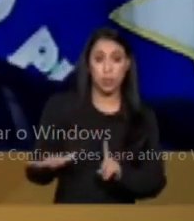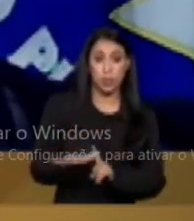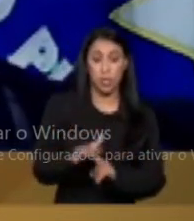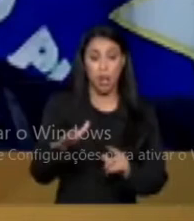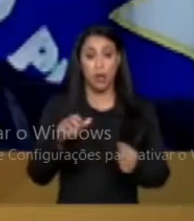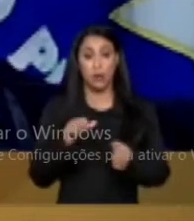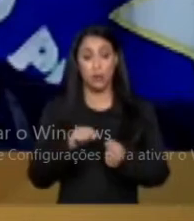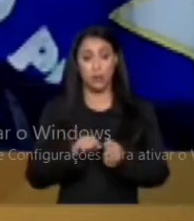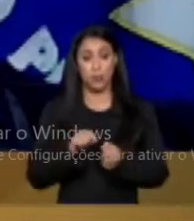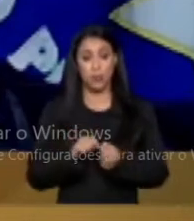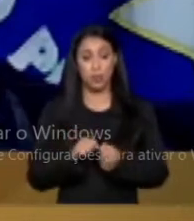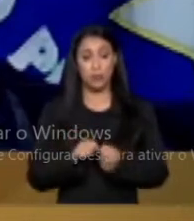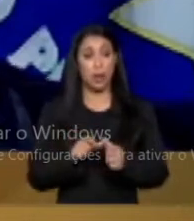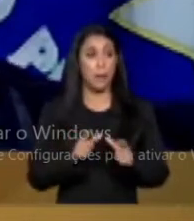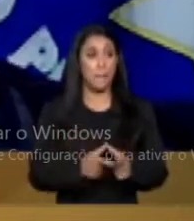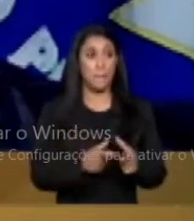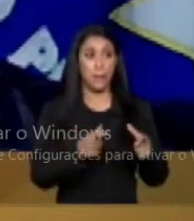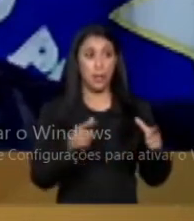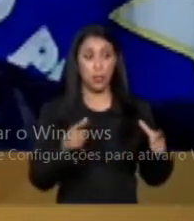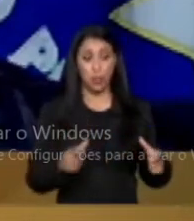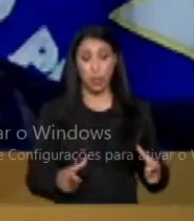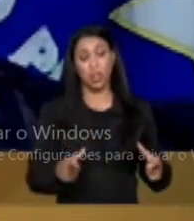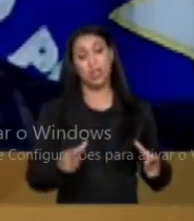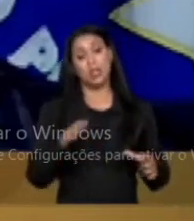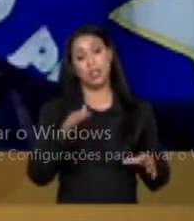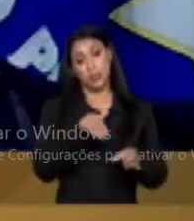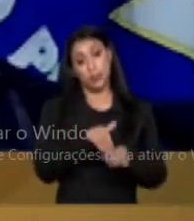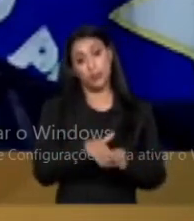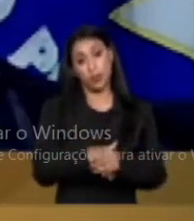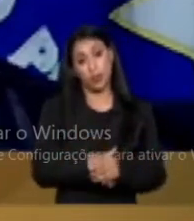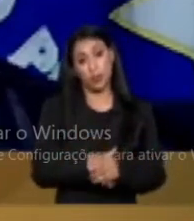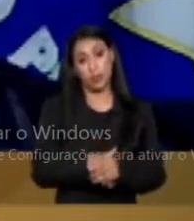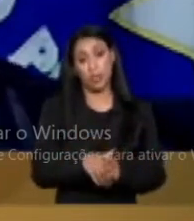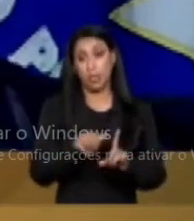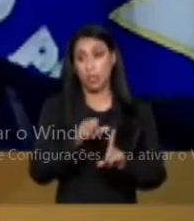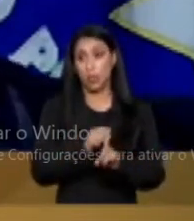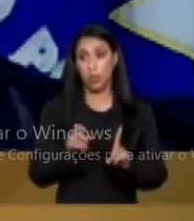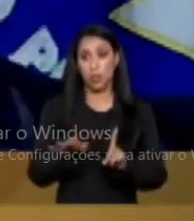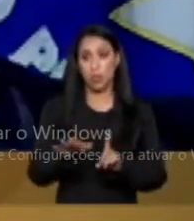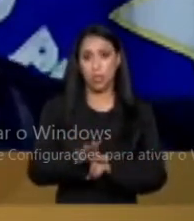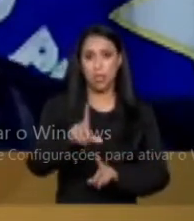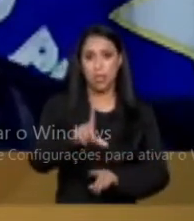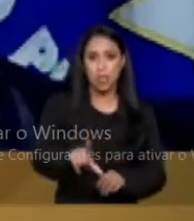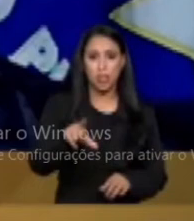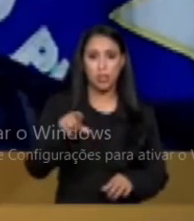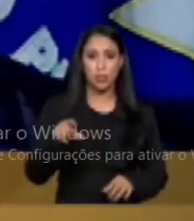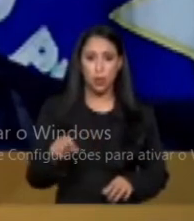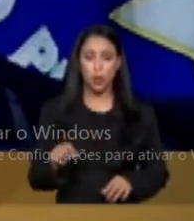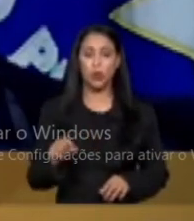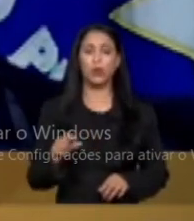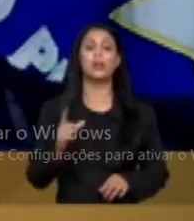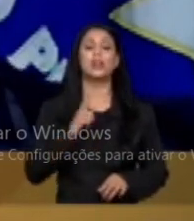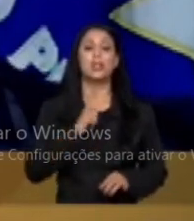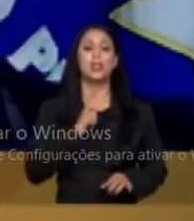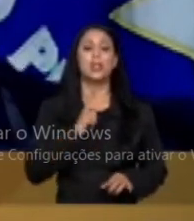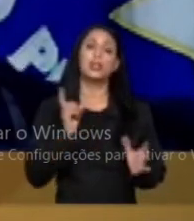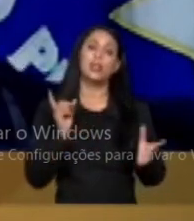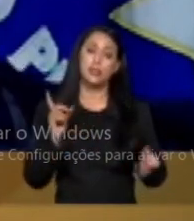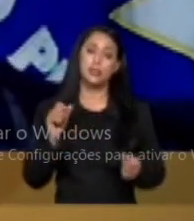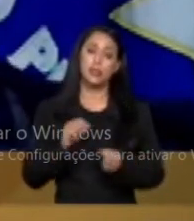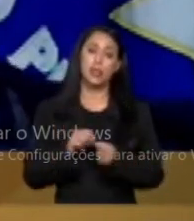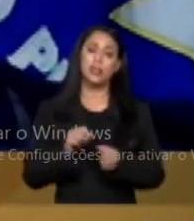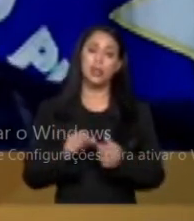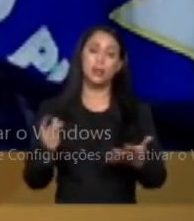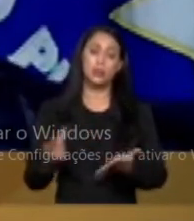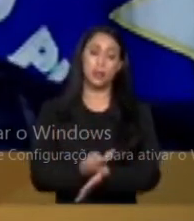pelo princípio da maioria. É a formação do consenso social que legitima materialmente a